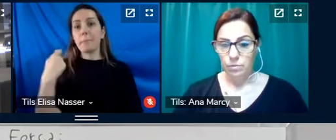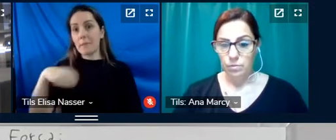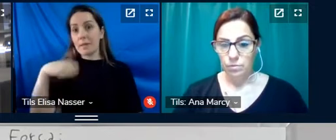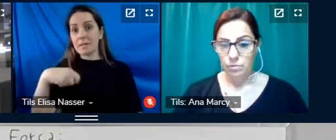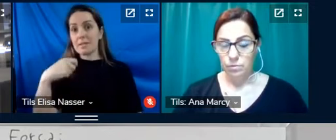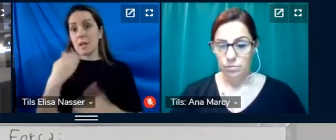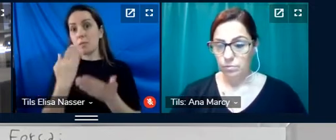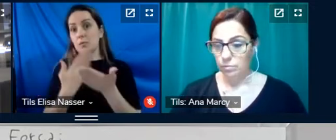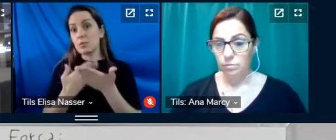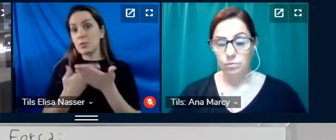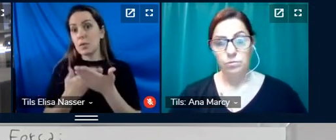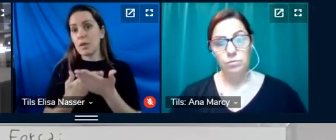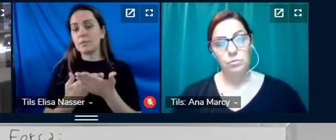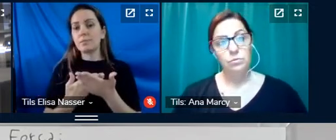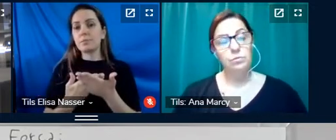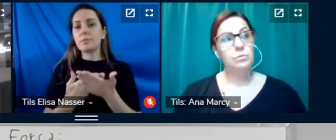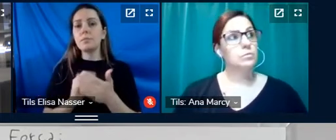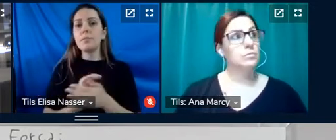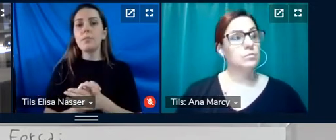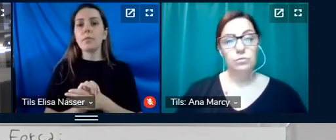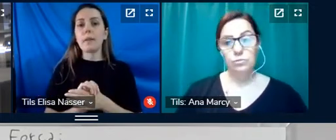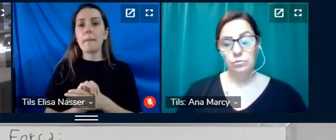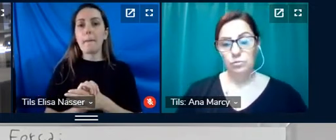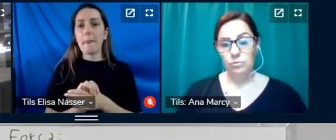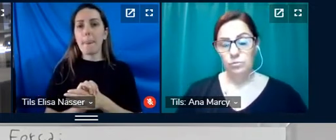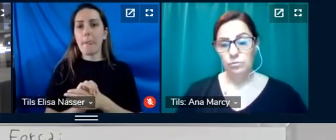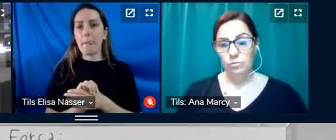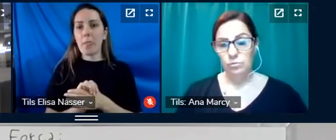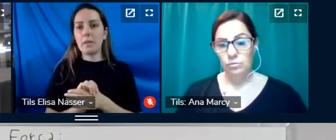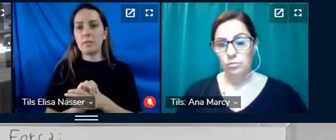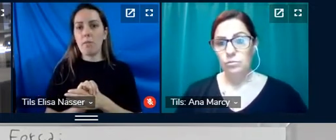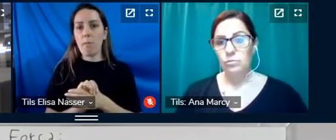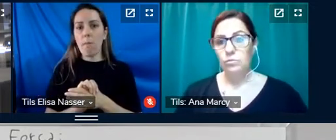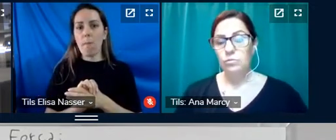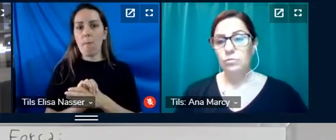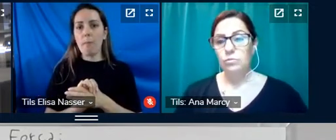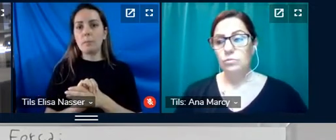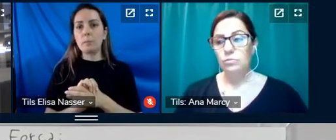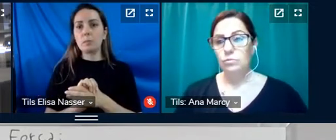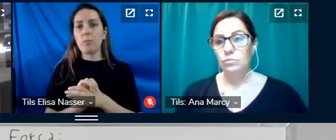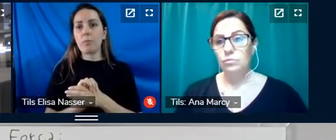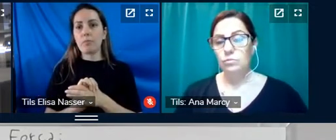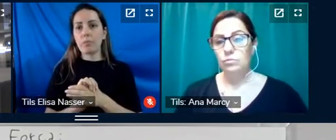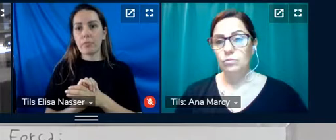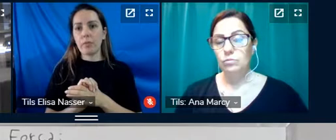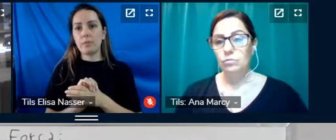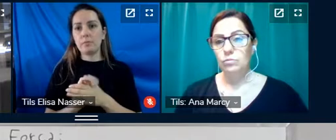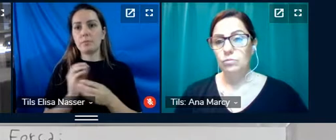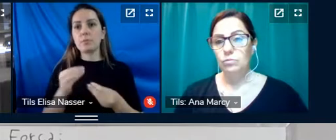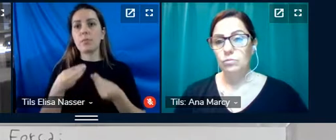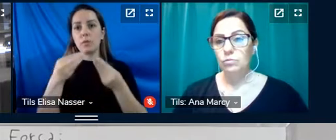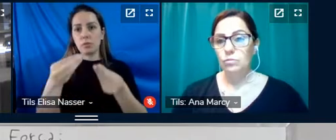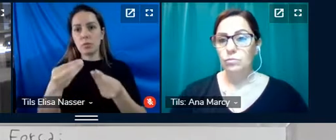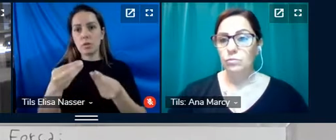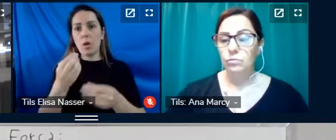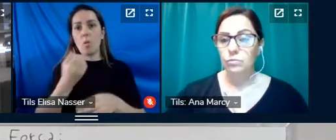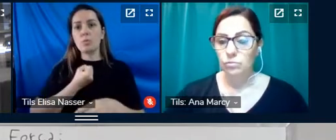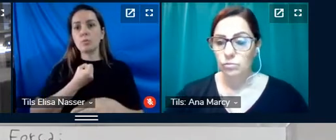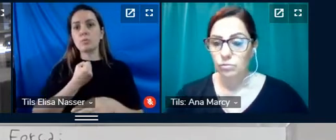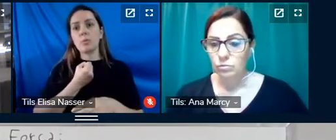E de repente, se vocês me derem o telefone da coordenadora, eu passo direto para ela, talvez seja